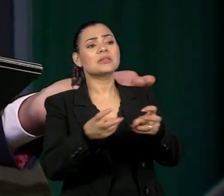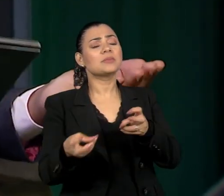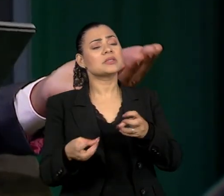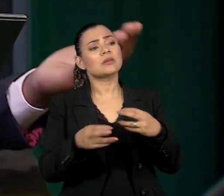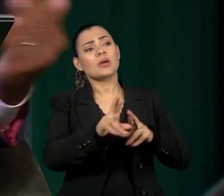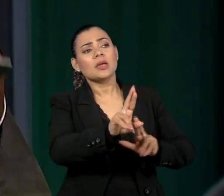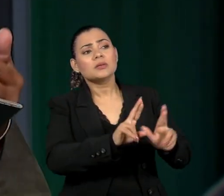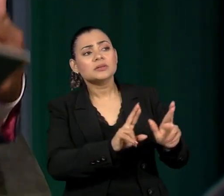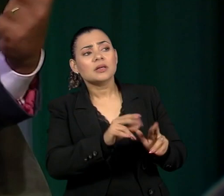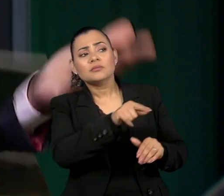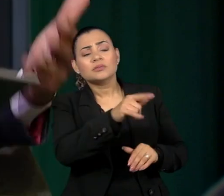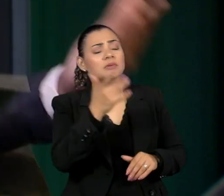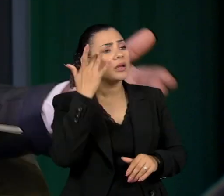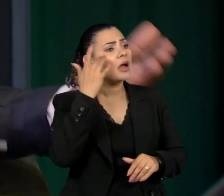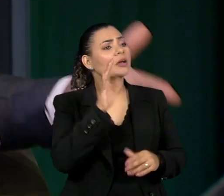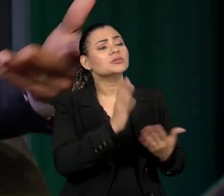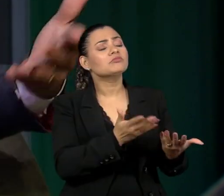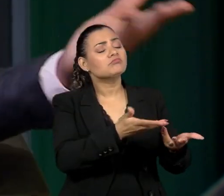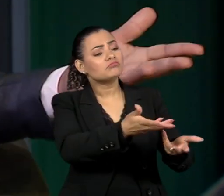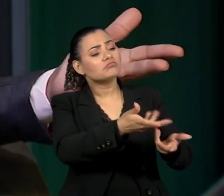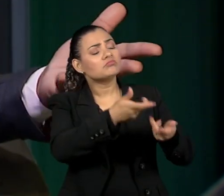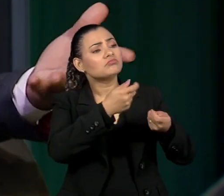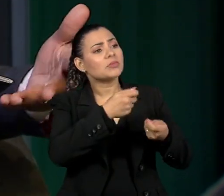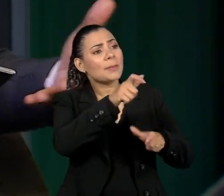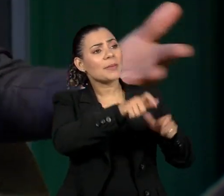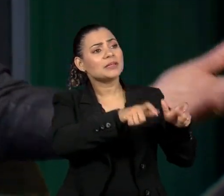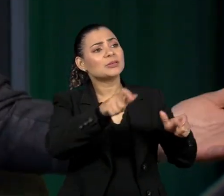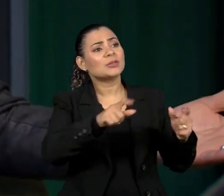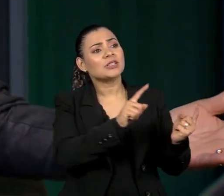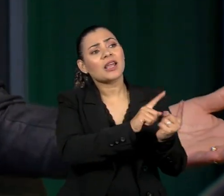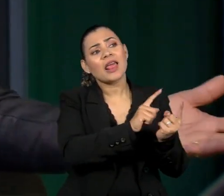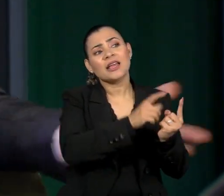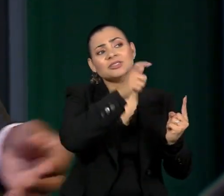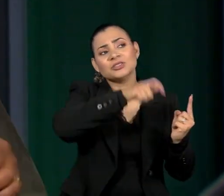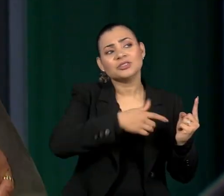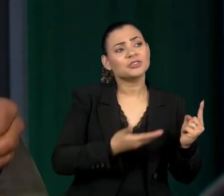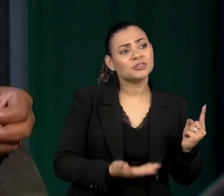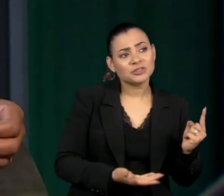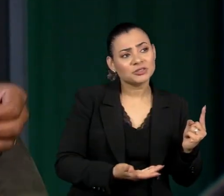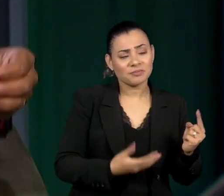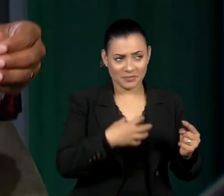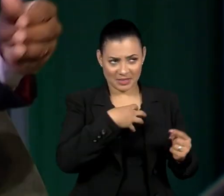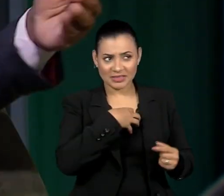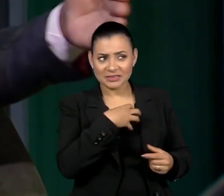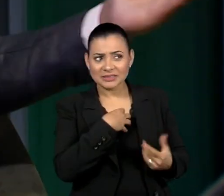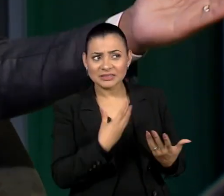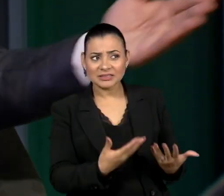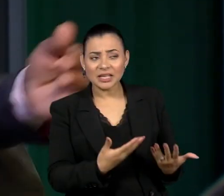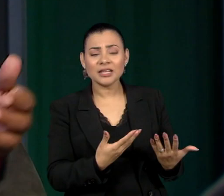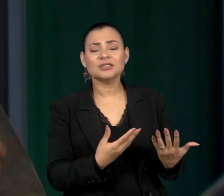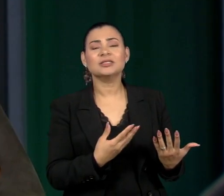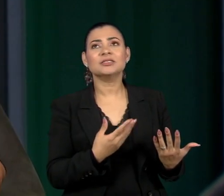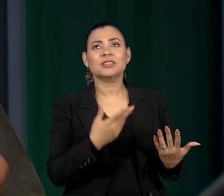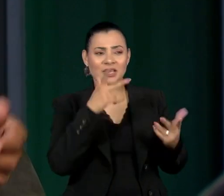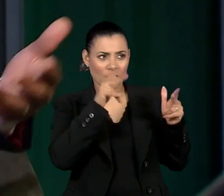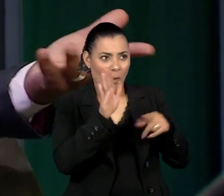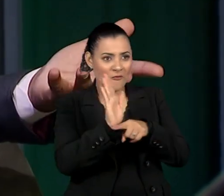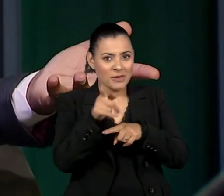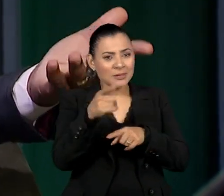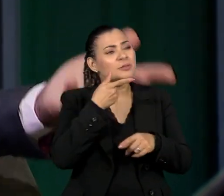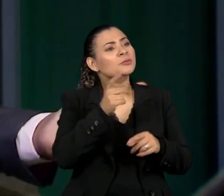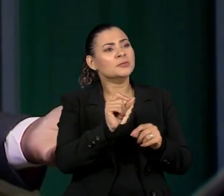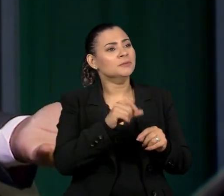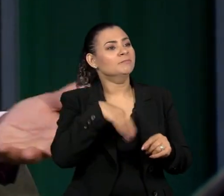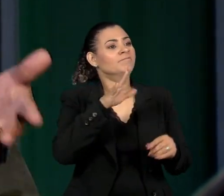tem sido o tipo de recepção por parte dos clientes, diríamos assim? Eles se sentem, como vimos no vídeo,